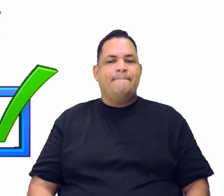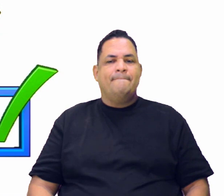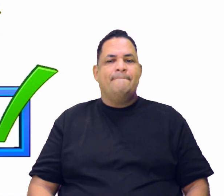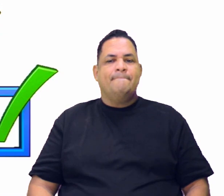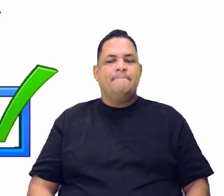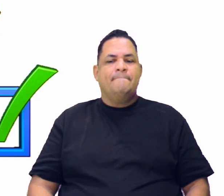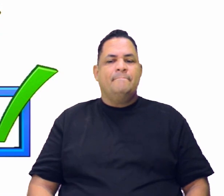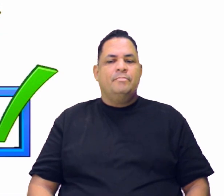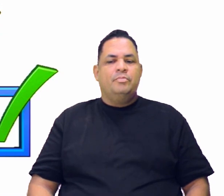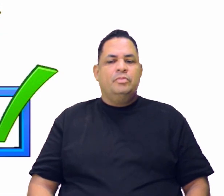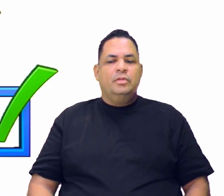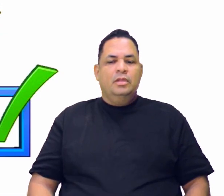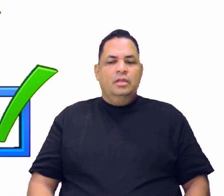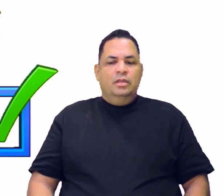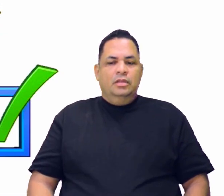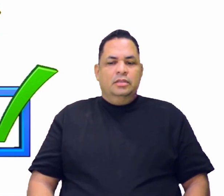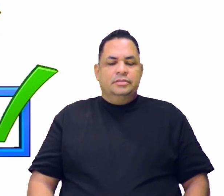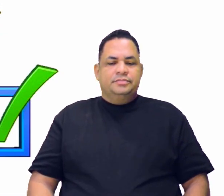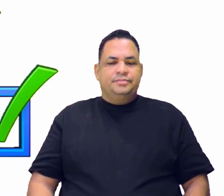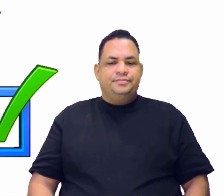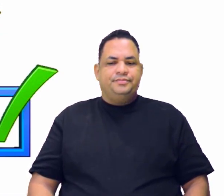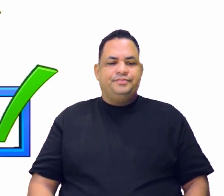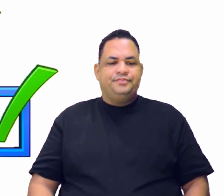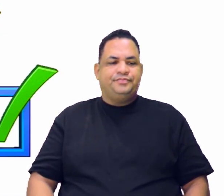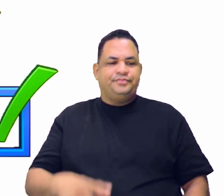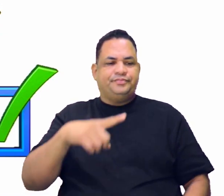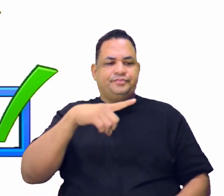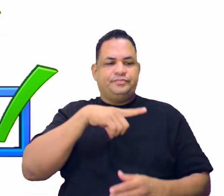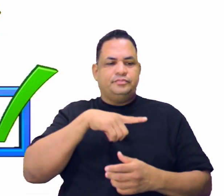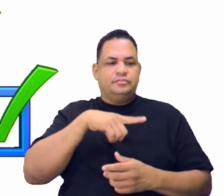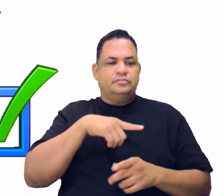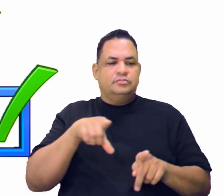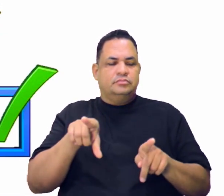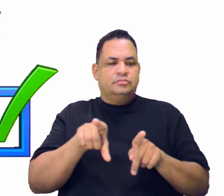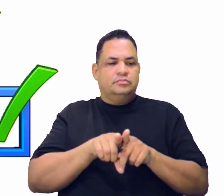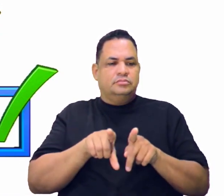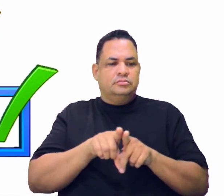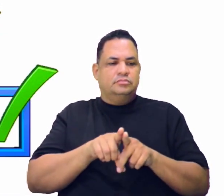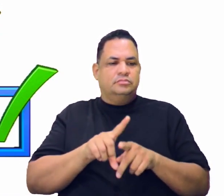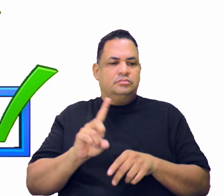Vamos lá, mais uma aqui para vocês. Temos aqui o seguinte, ó.